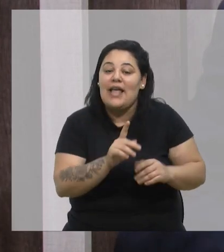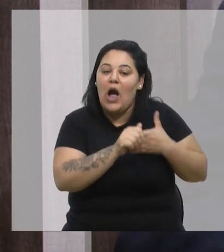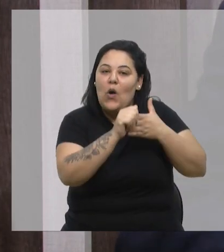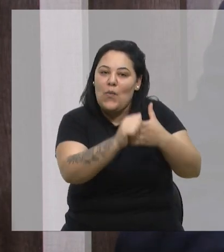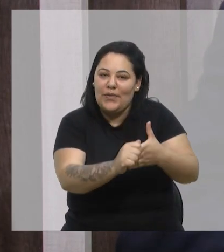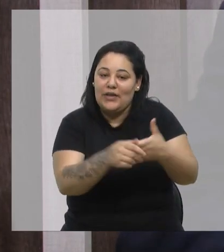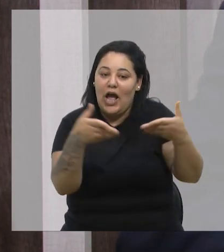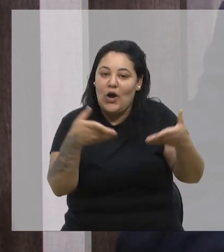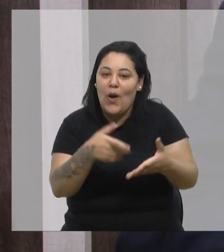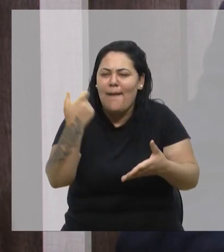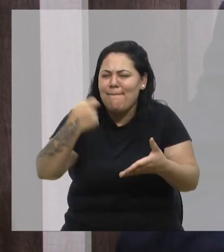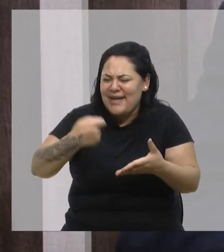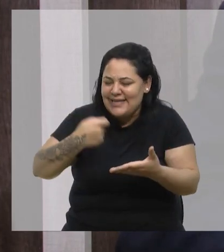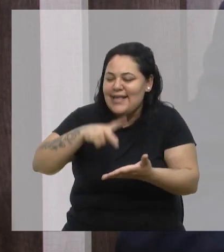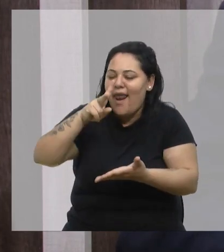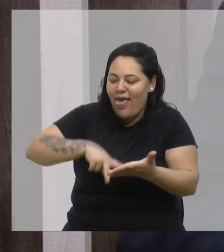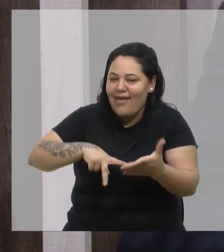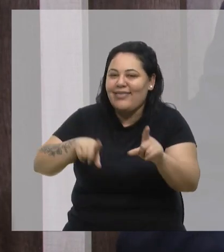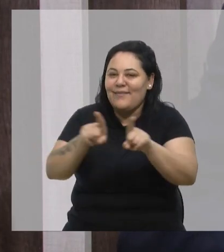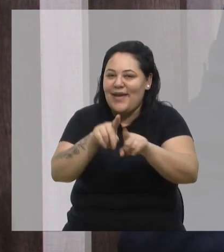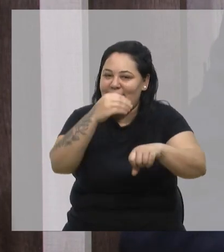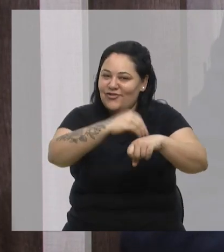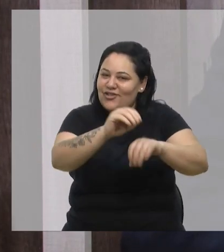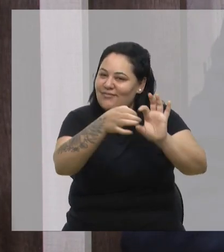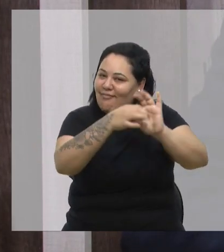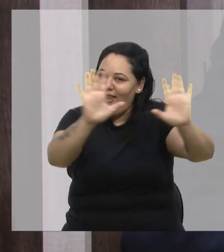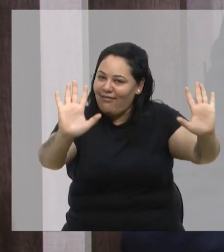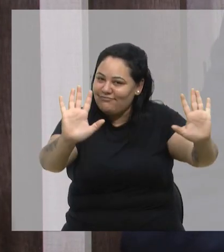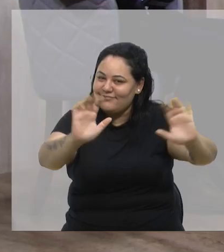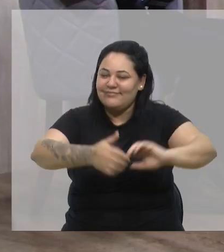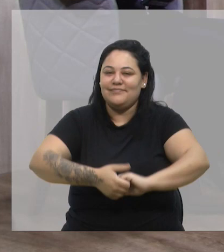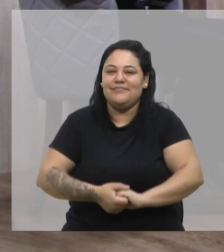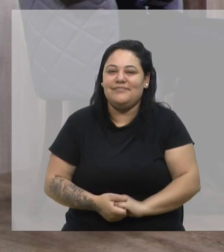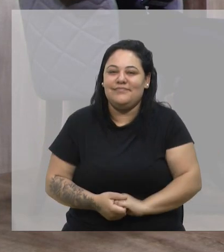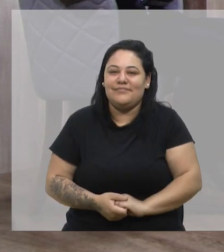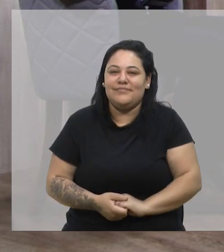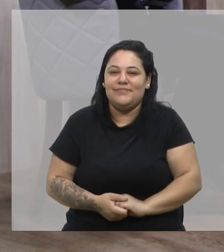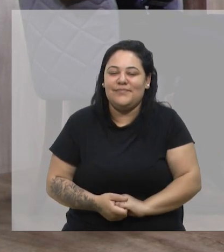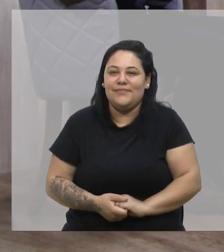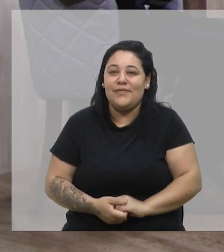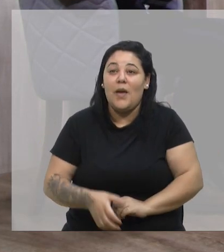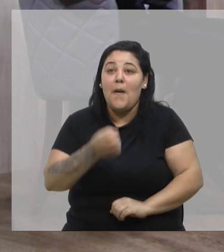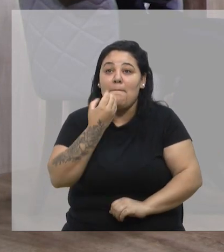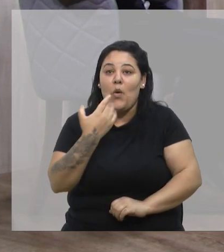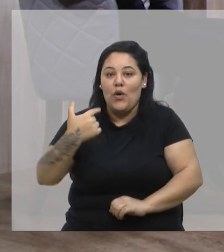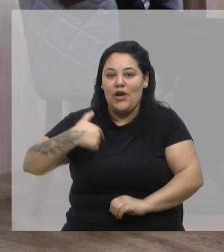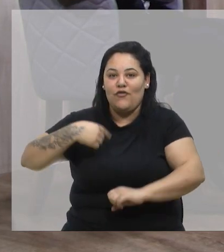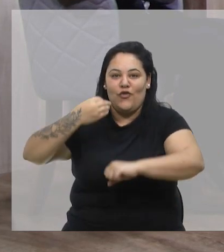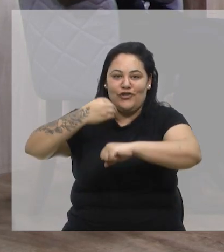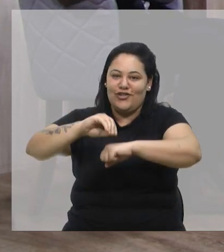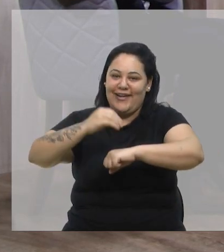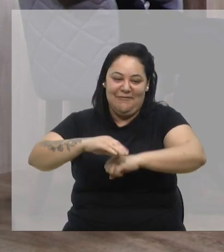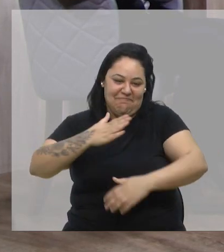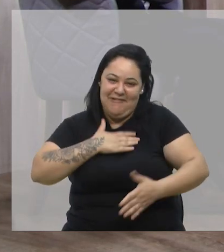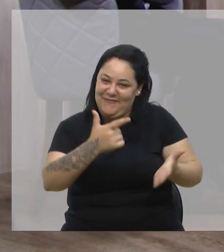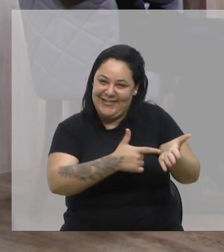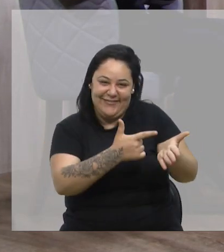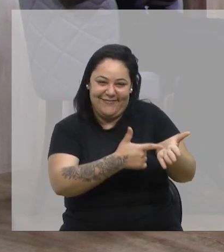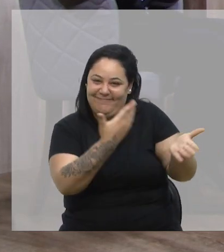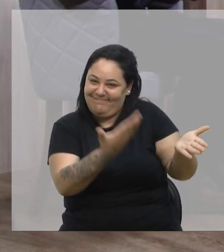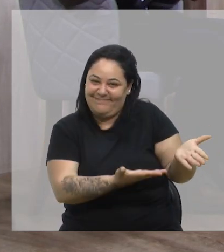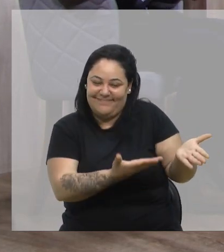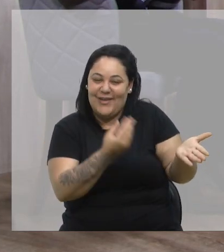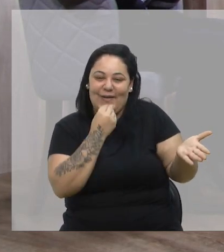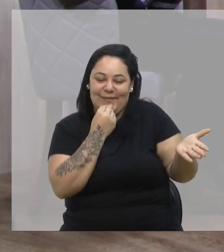precisa correr atrás e ler também. As dicas estão com vocês. Bom, eu vou indicar os 3 contos do